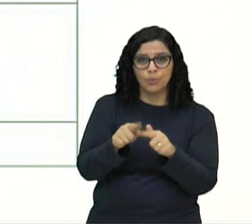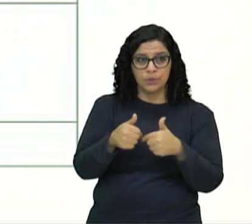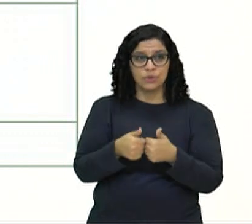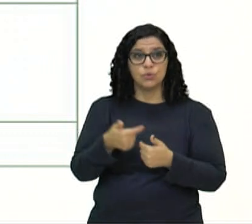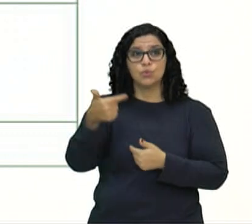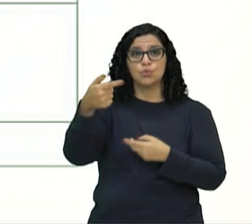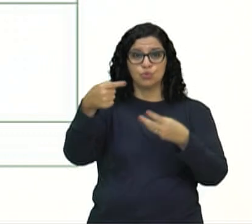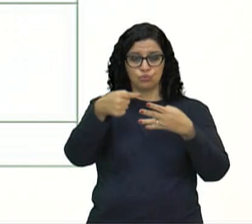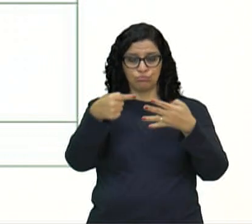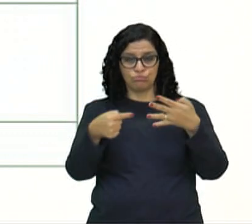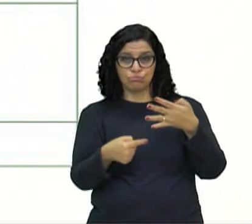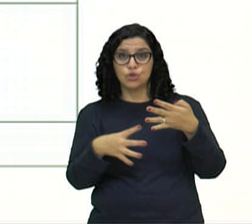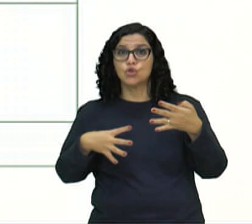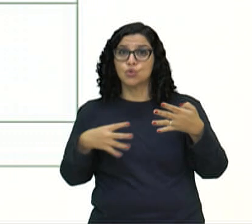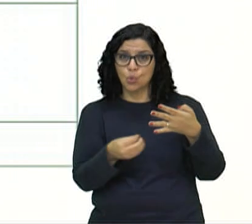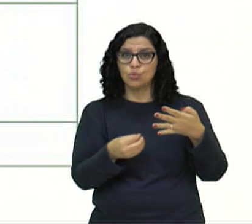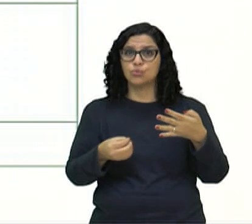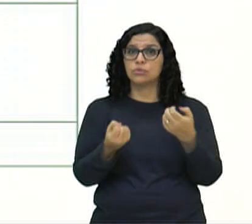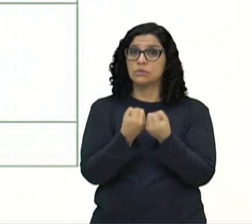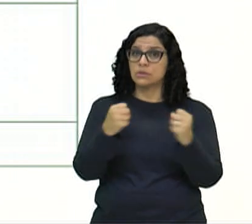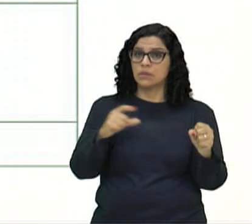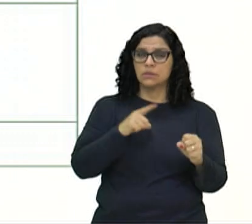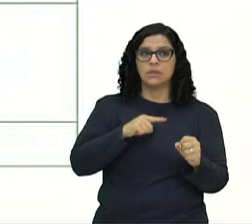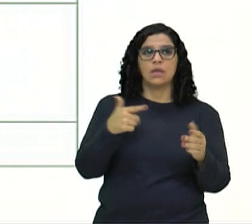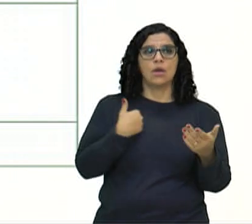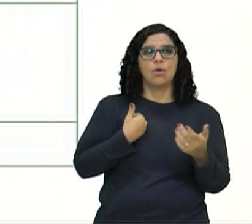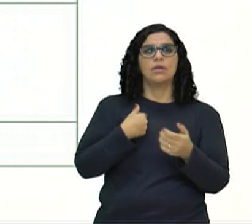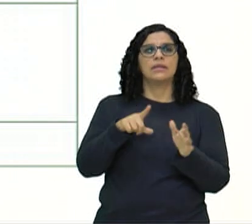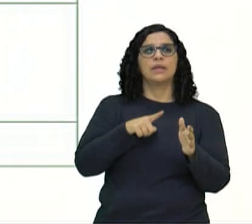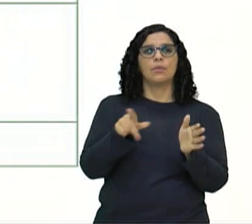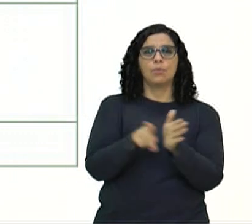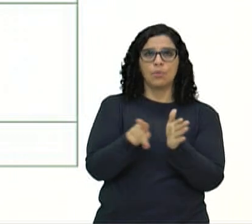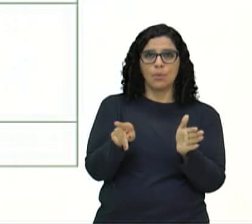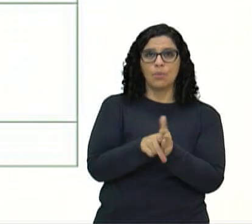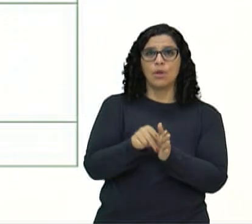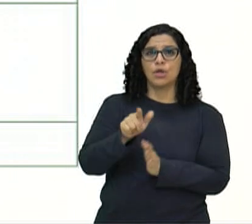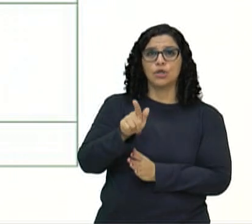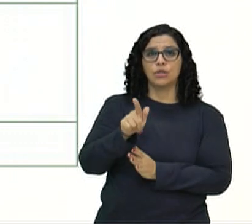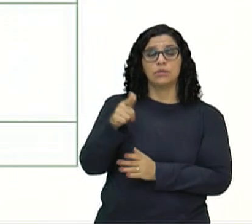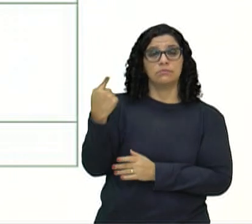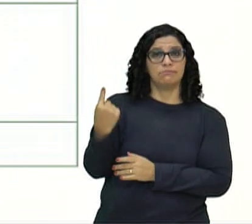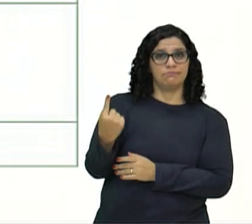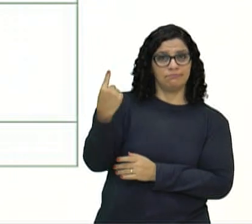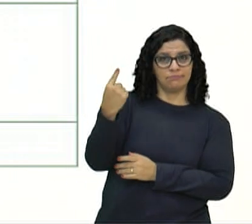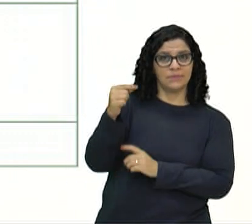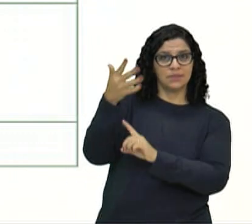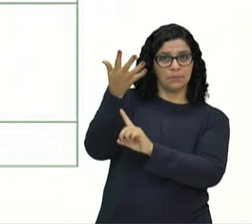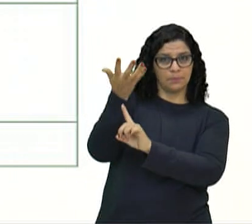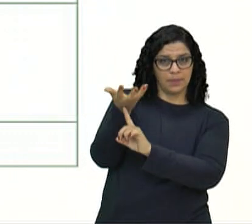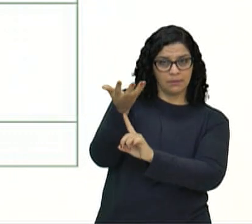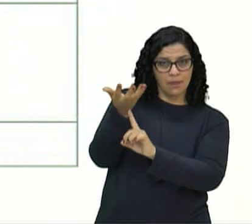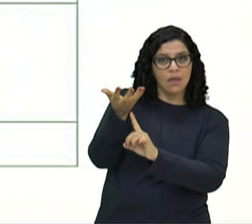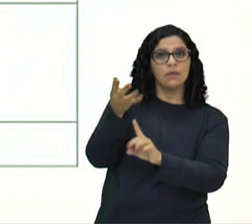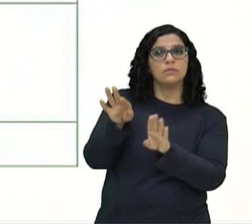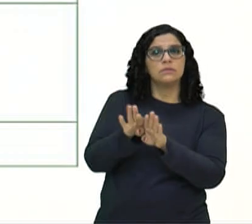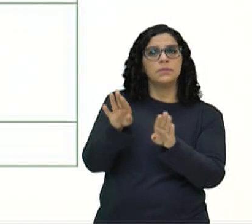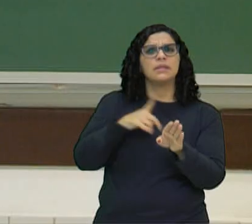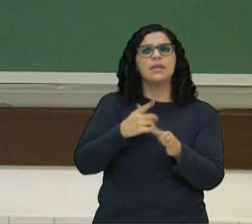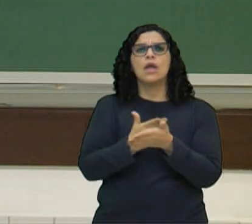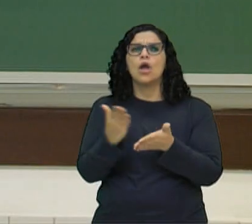Os outros são grandes. Pteridófita, samambaias, gimnospermas, pinheiros,